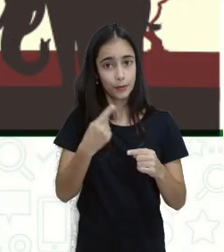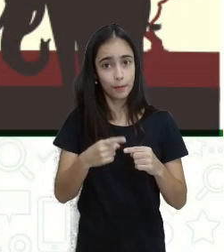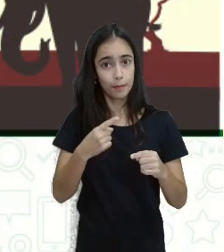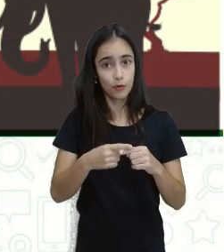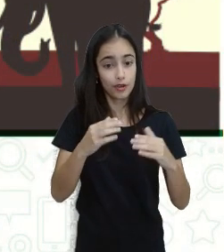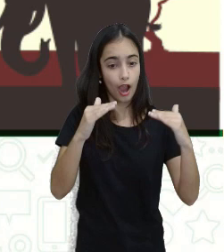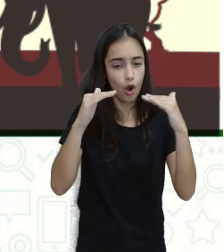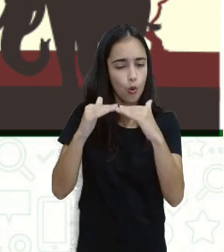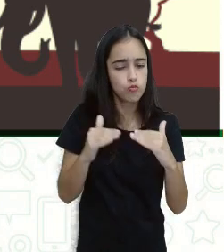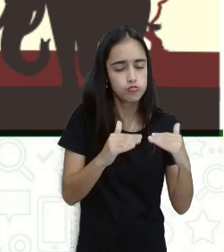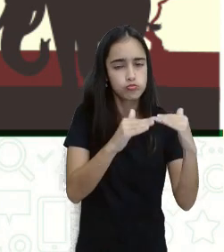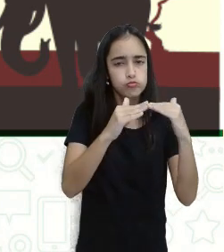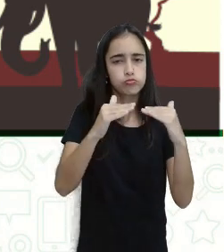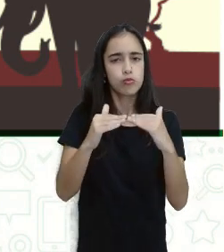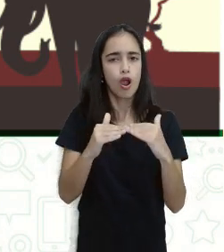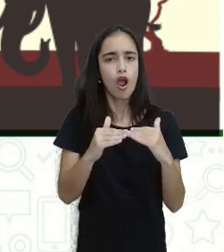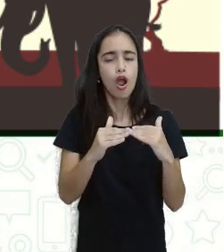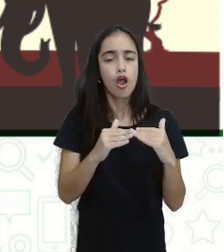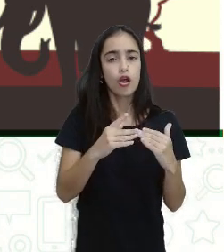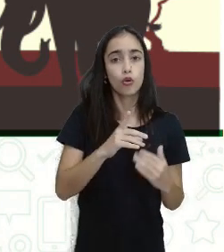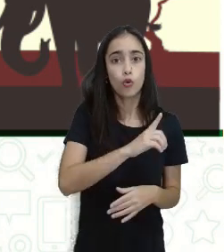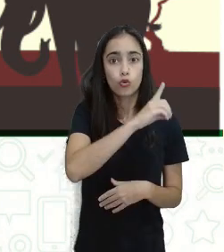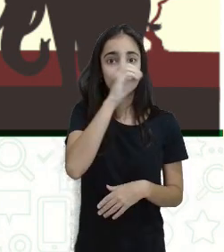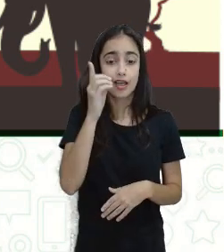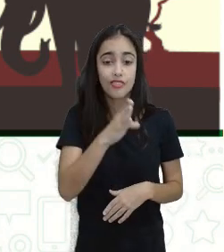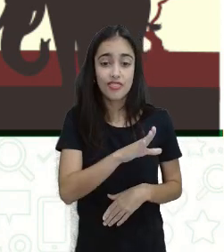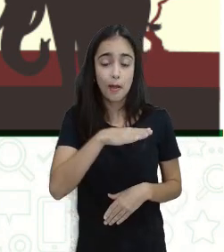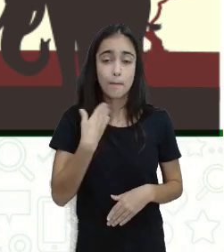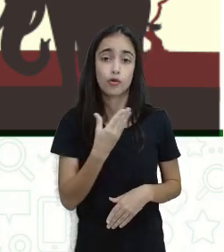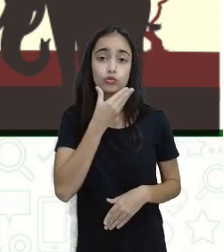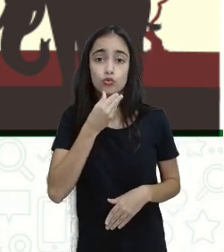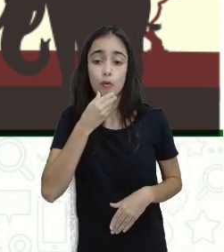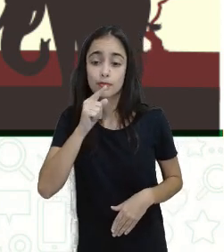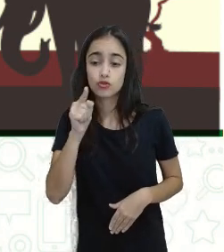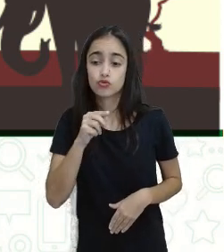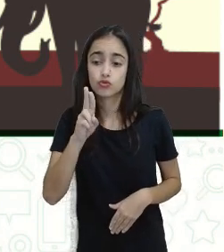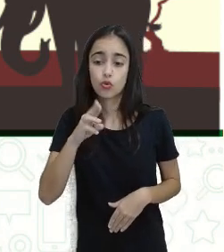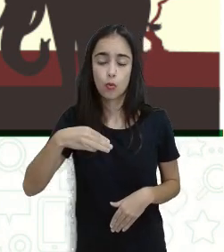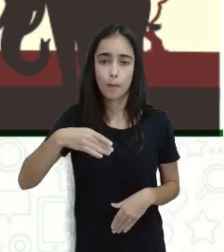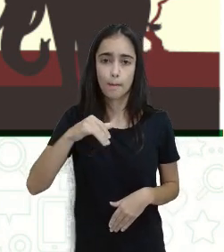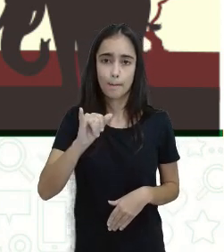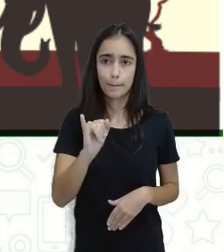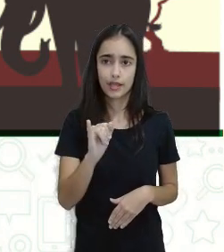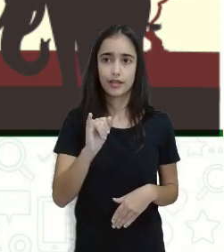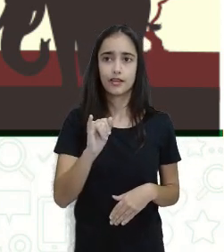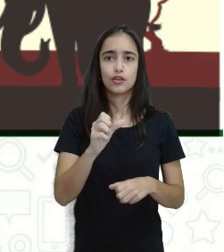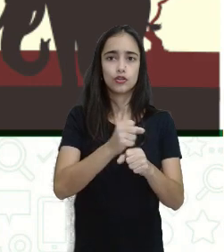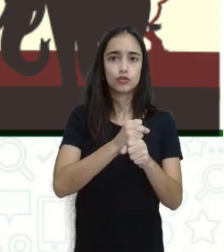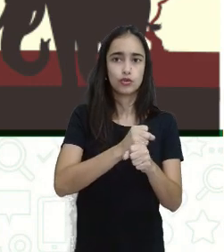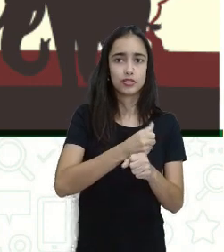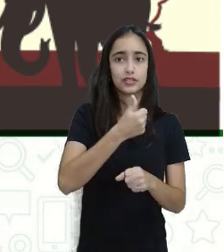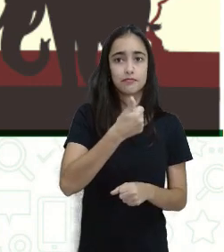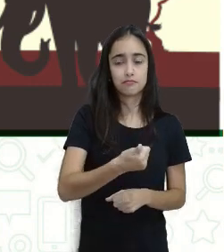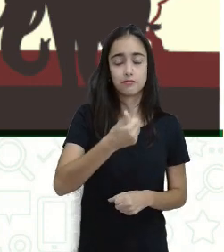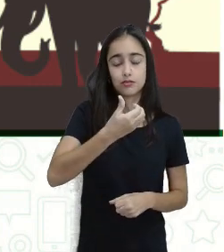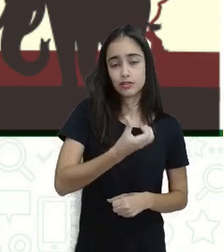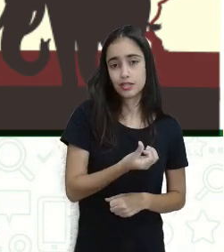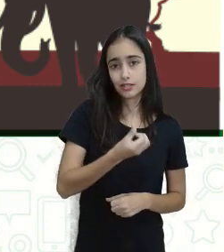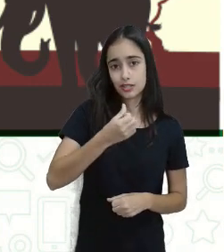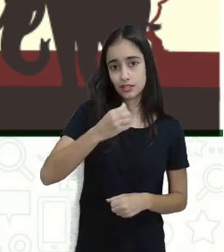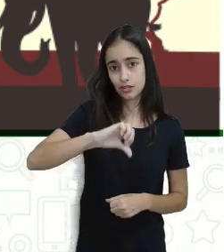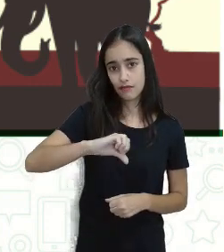como o dia atribuído à morte de Zumbi dos Palmares, em 1695, ou seja, 20 de novembro